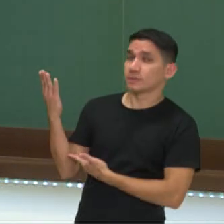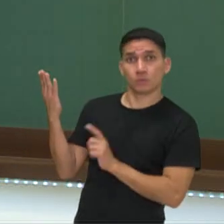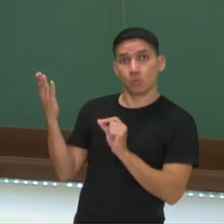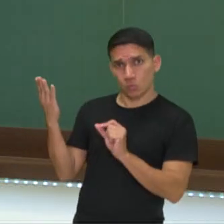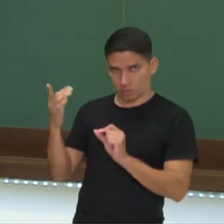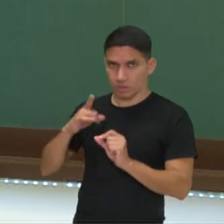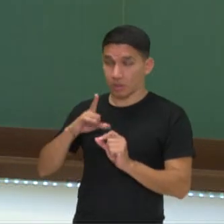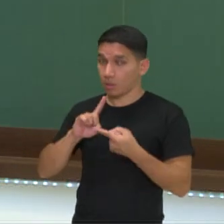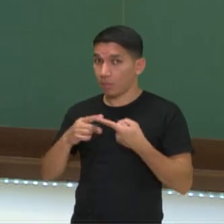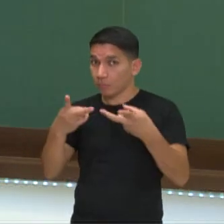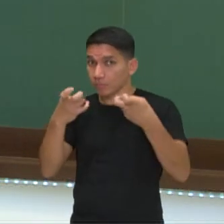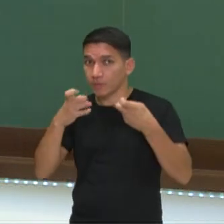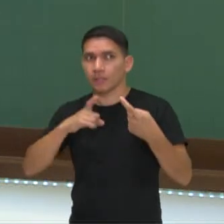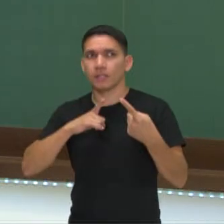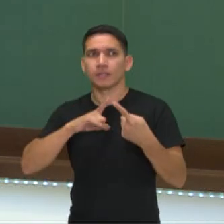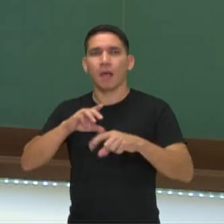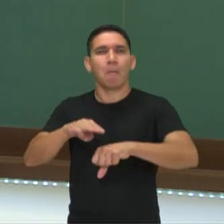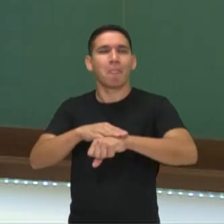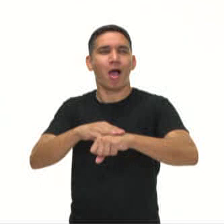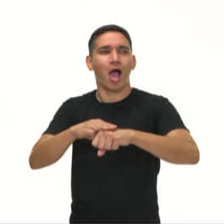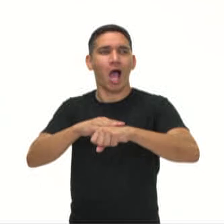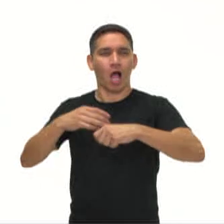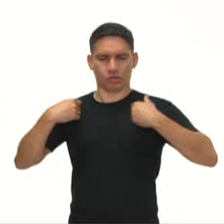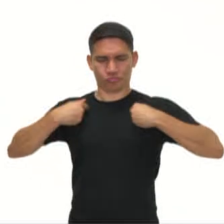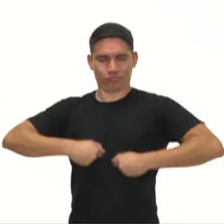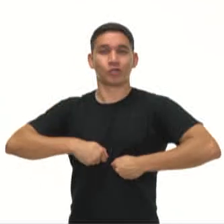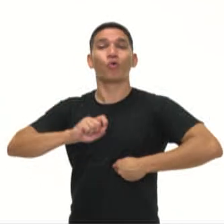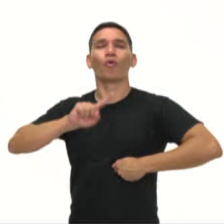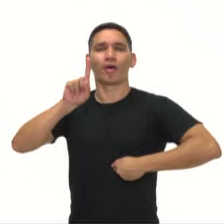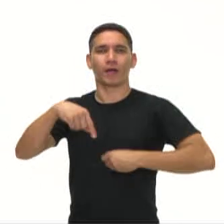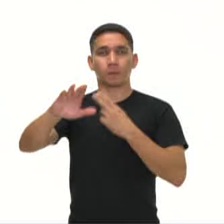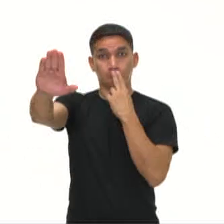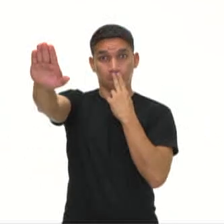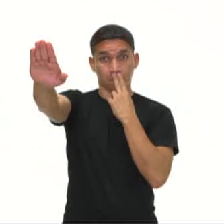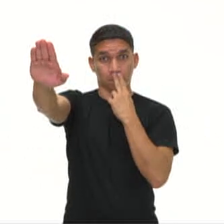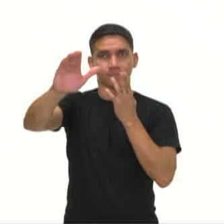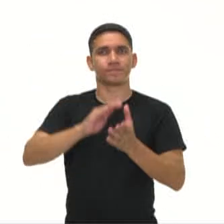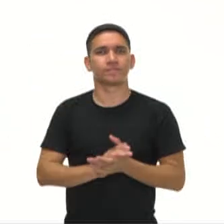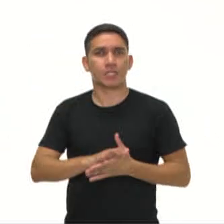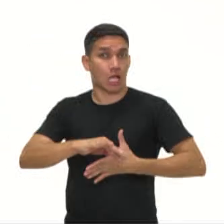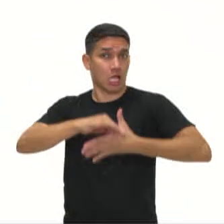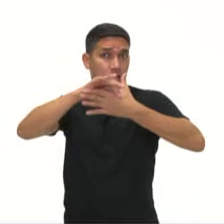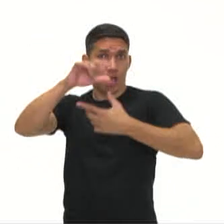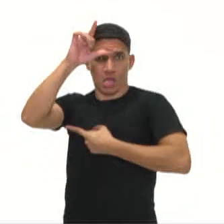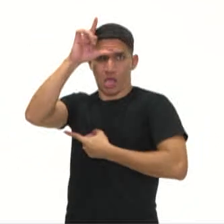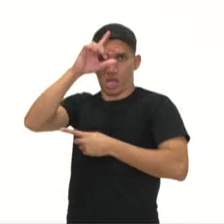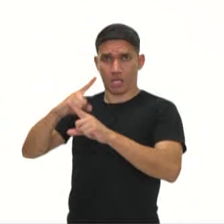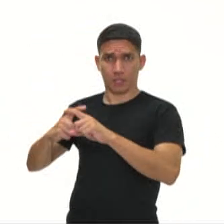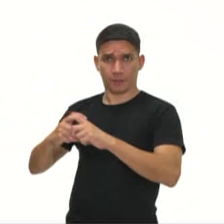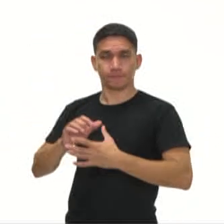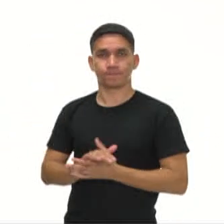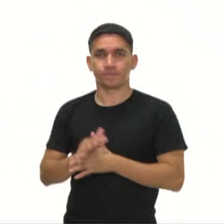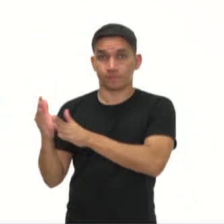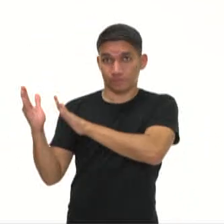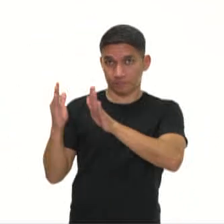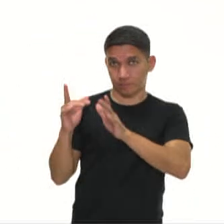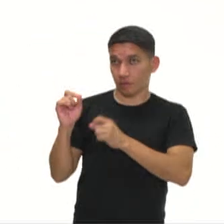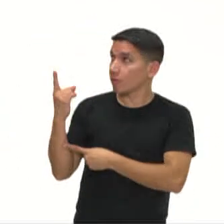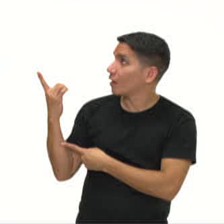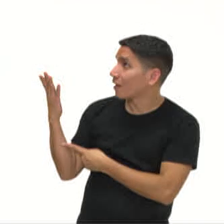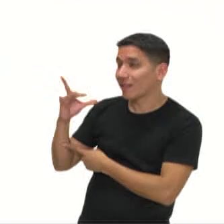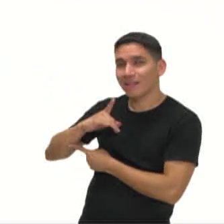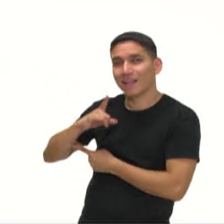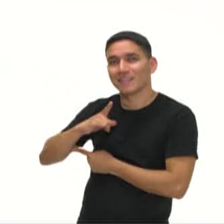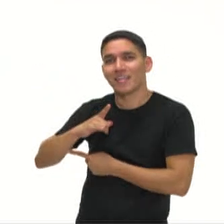tem o de marrom aí na imagem, o Adolf Hitler, líder da Alemanha nazista, mais aqui à direita da imagem,